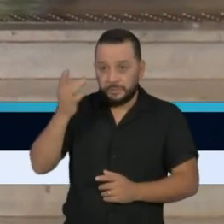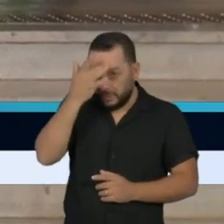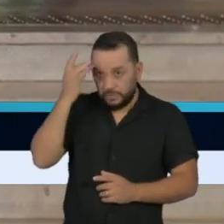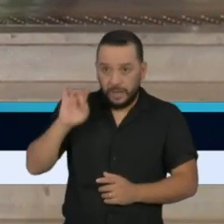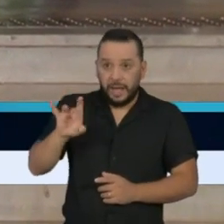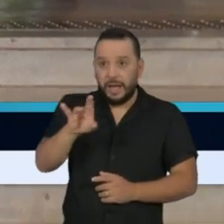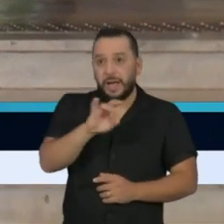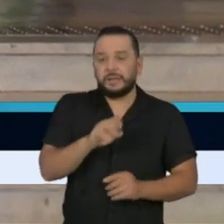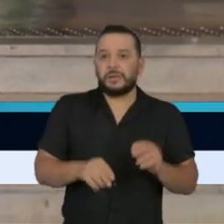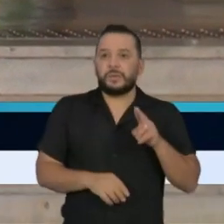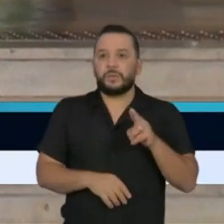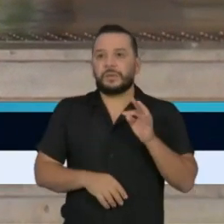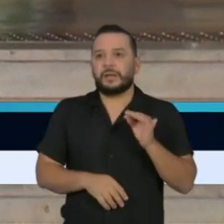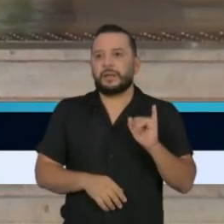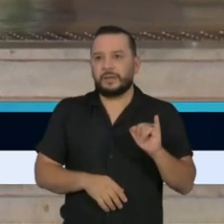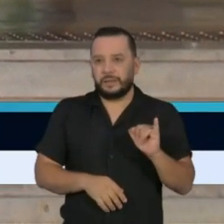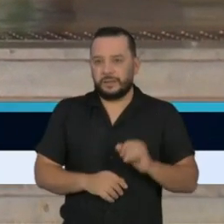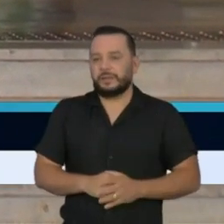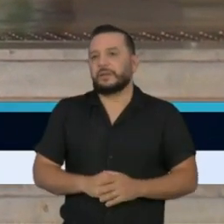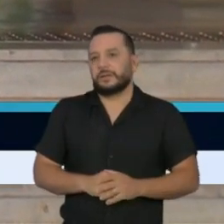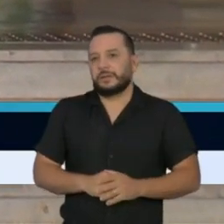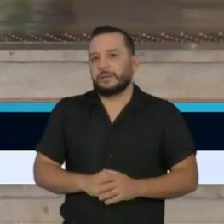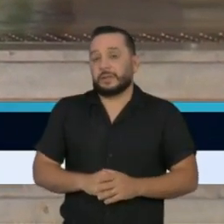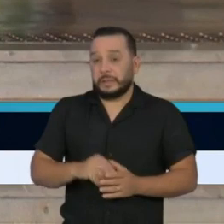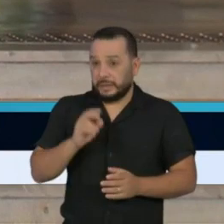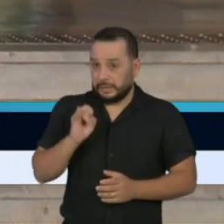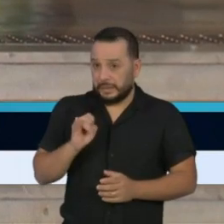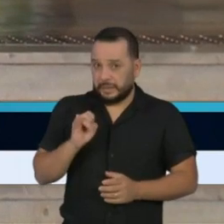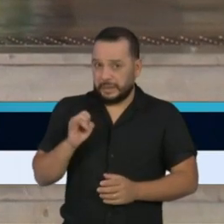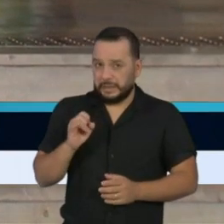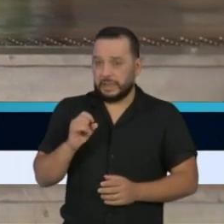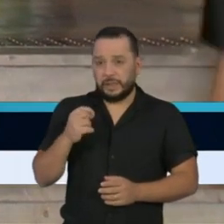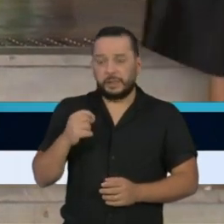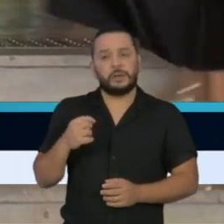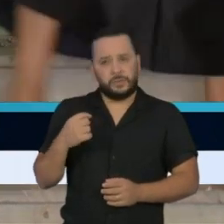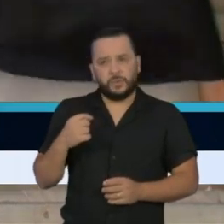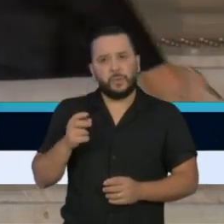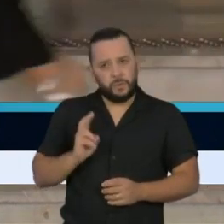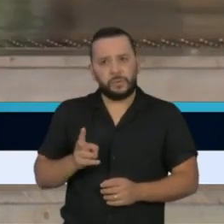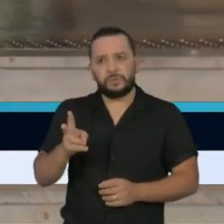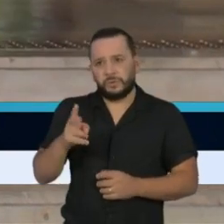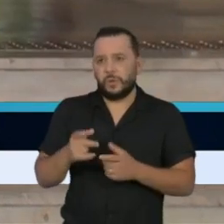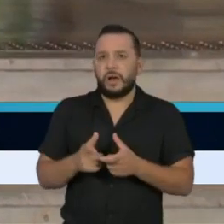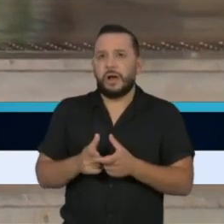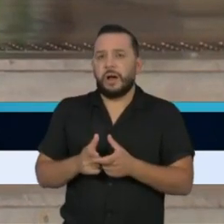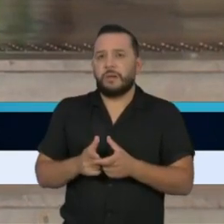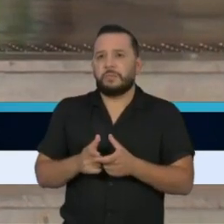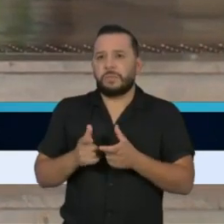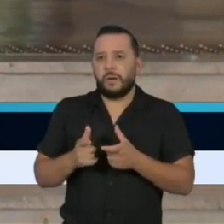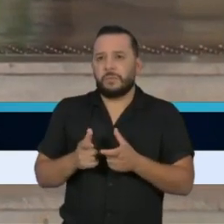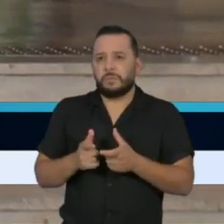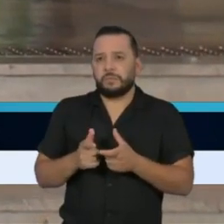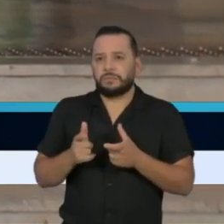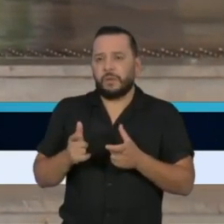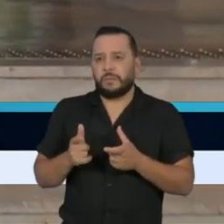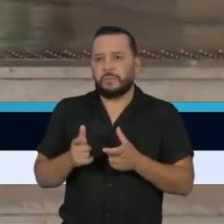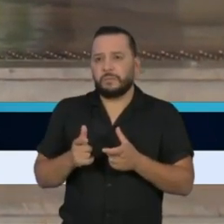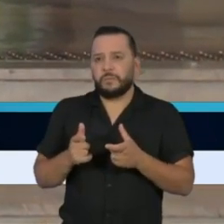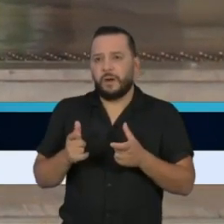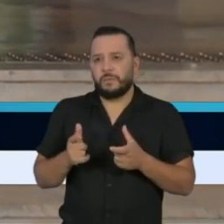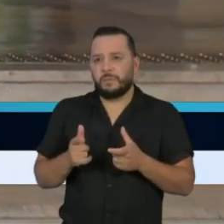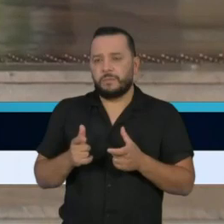em UTI, e se nós continuarmos com esta curva de